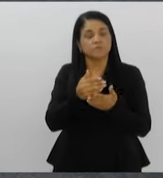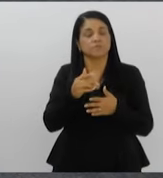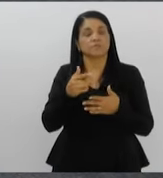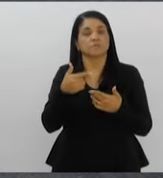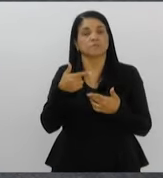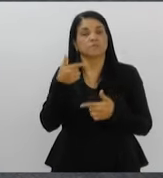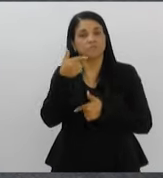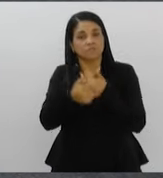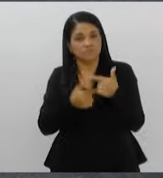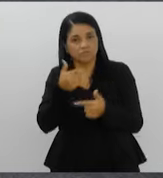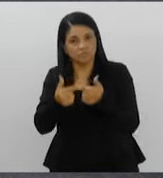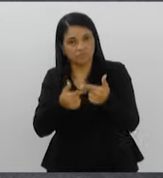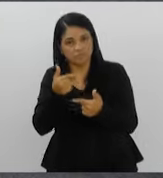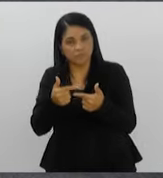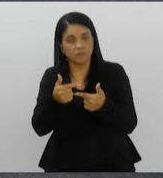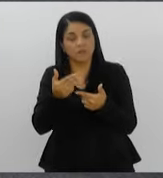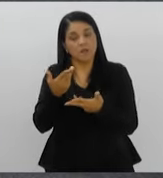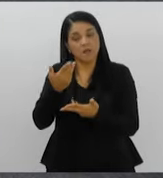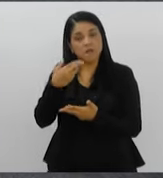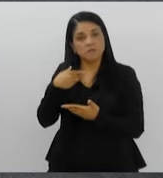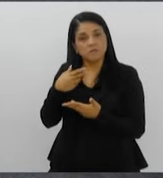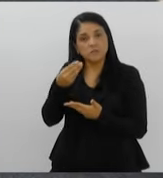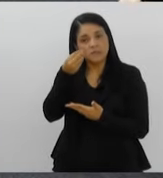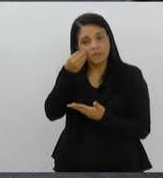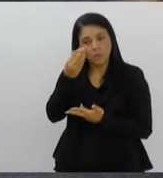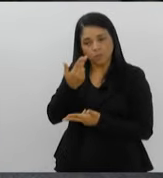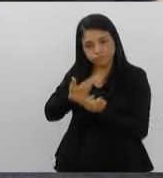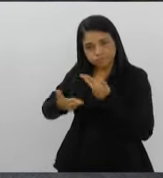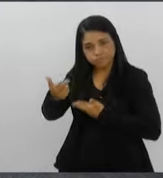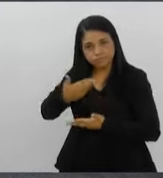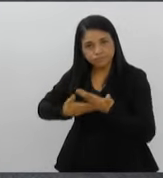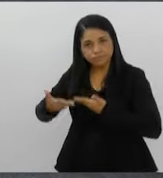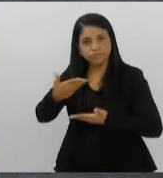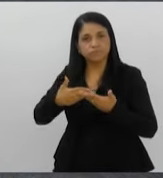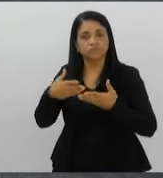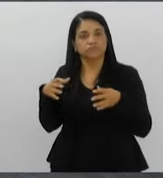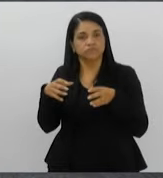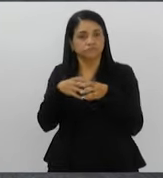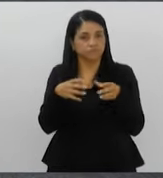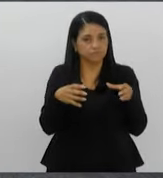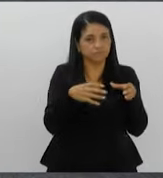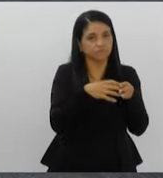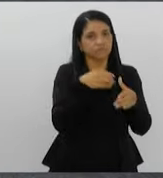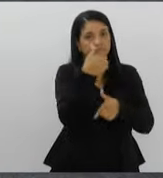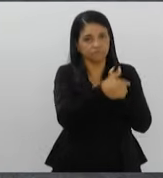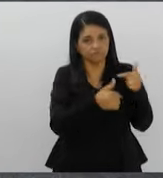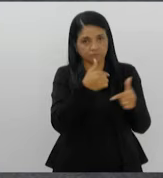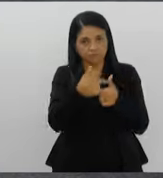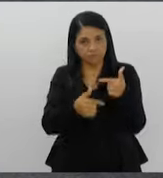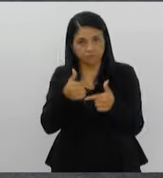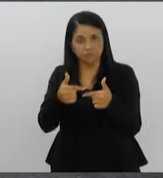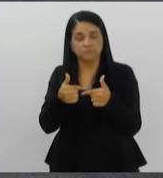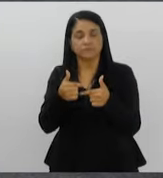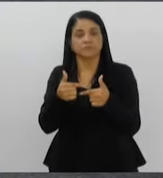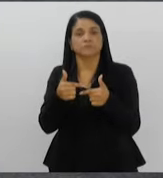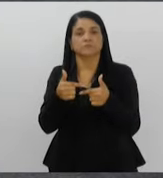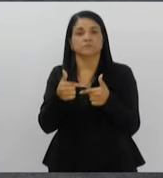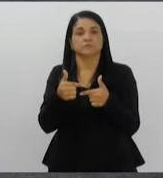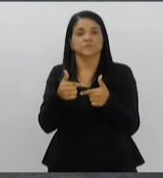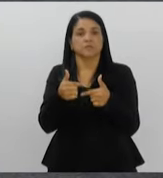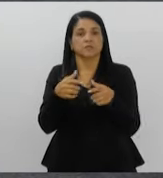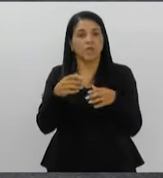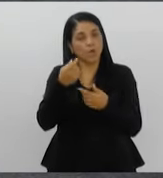gente procurou se articular com diversos coletivos de trabalhadoras e trabalhadores que fazem parte